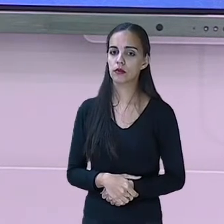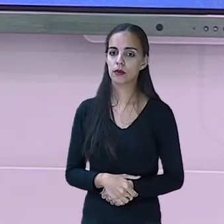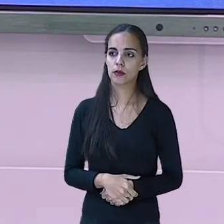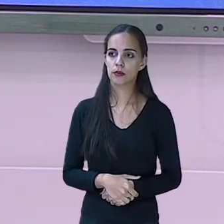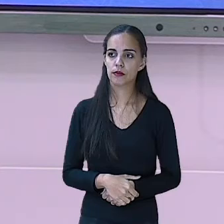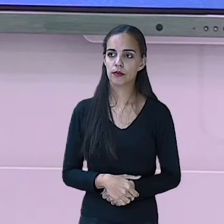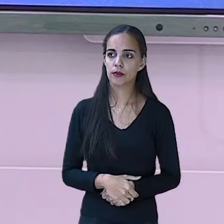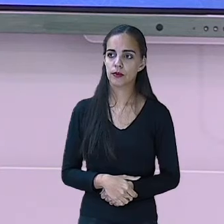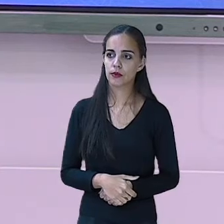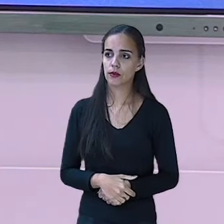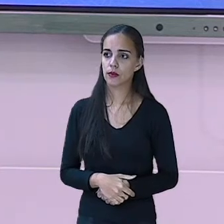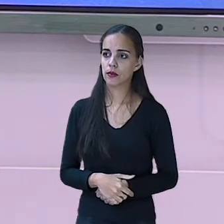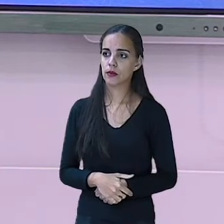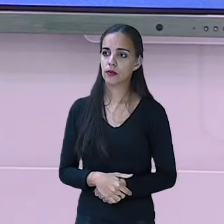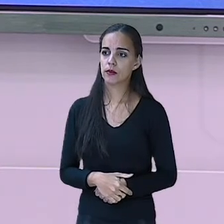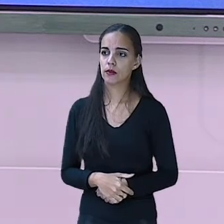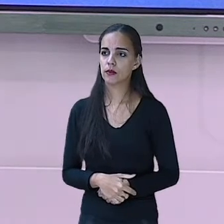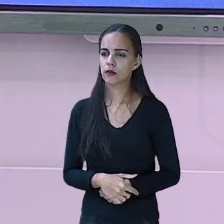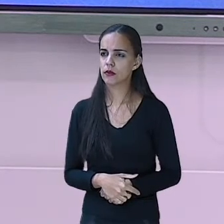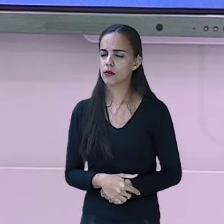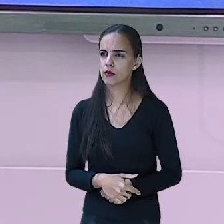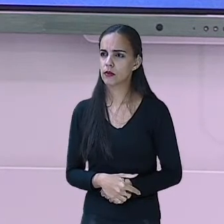gente tem que ter